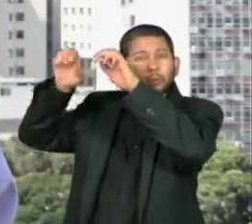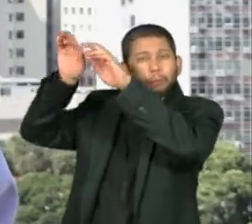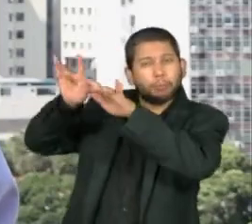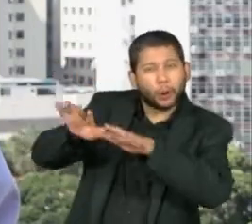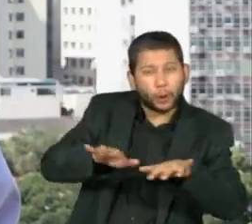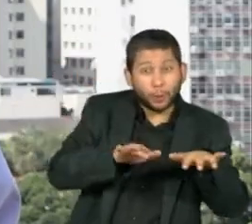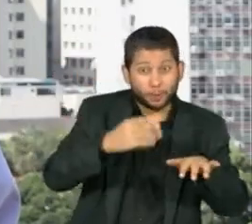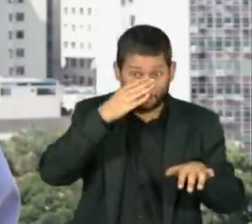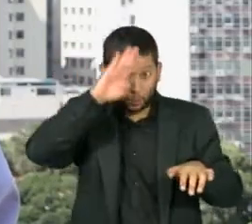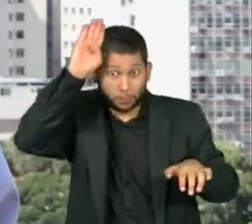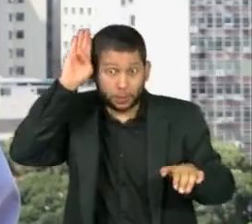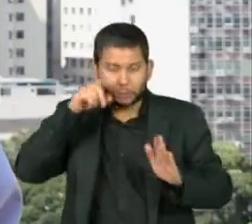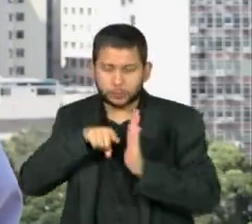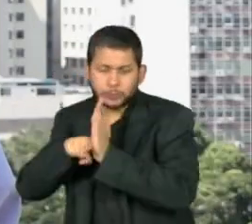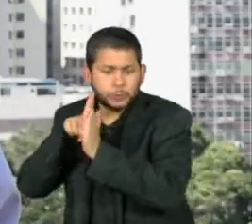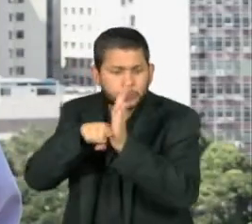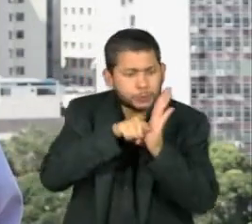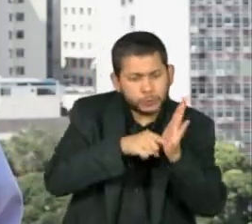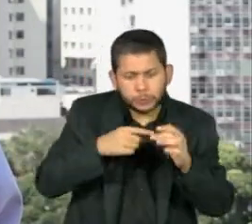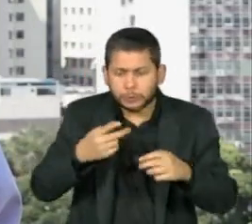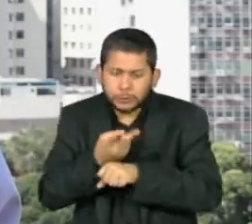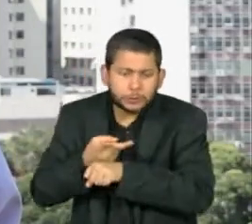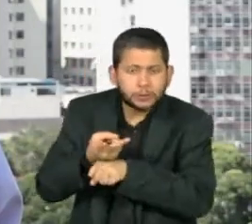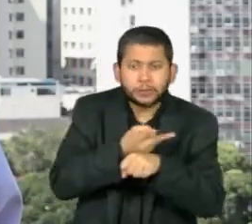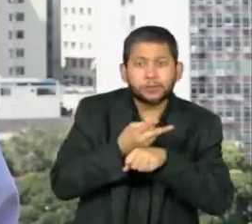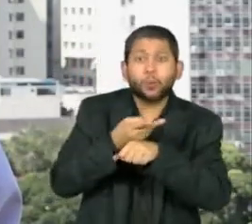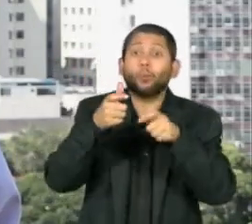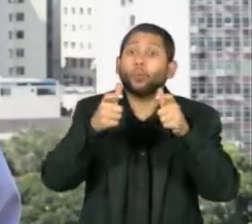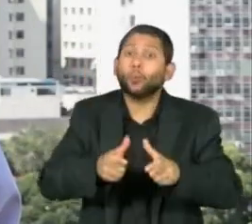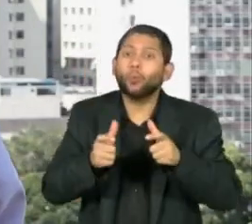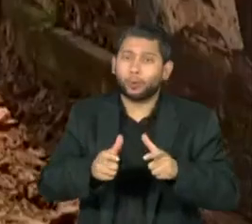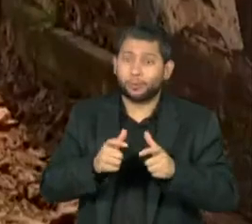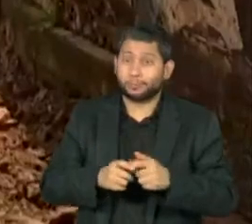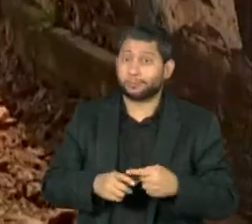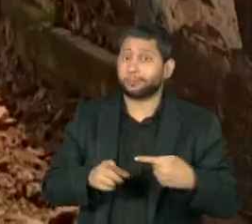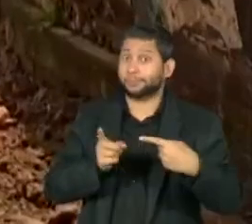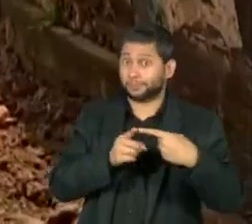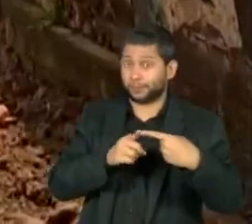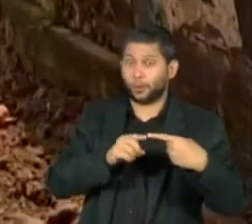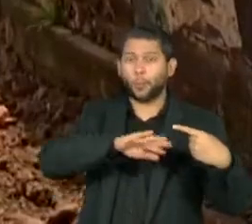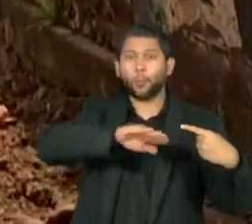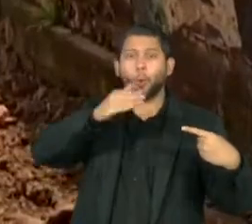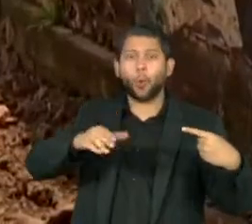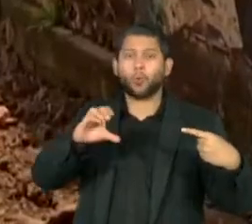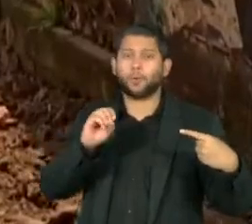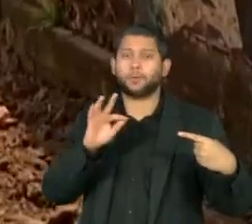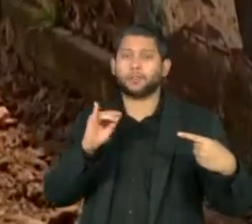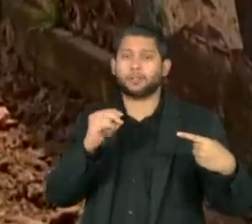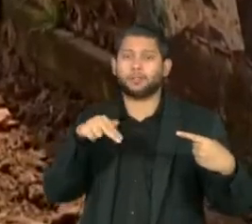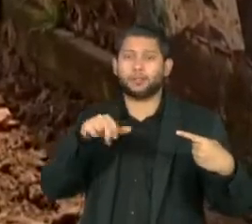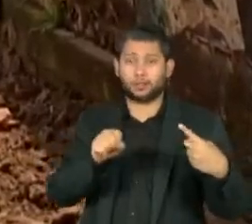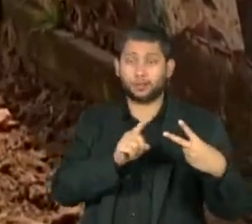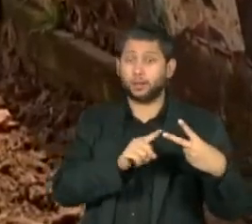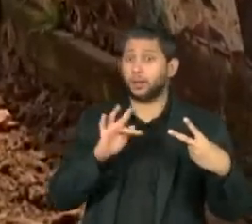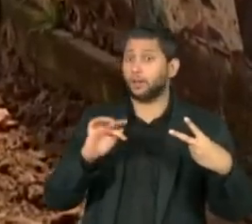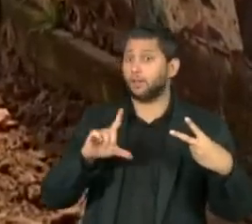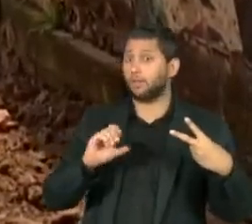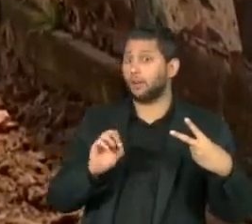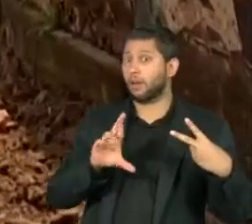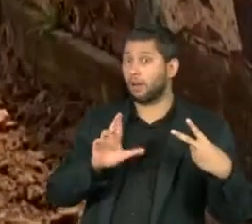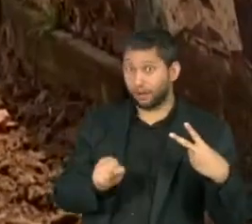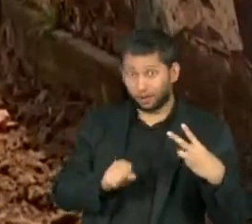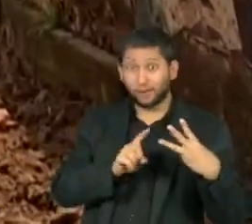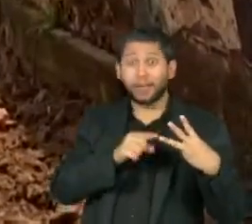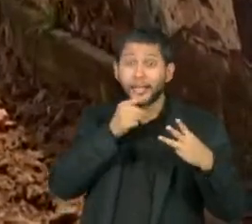as buscas por desaparecidos em pontos específicos da cidade. No Morro da Oficina, Chácara Flora e ao longo do